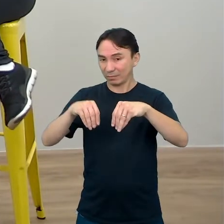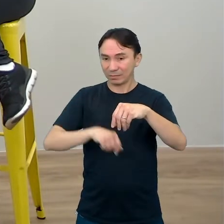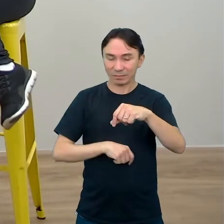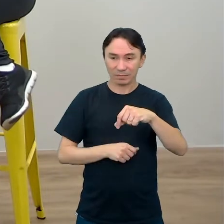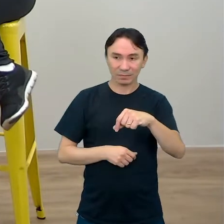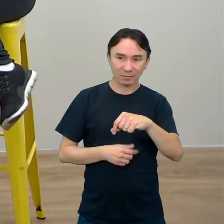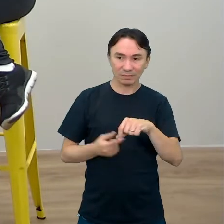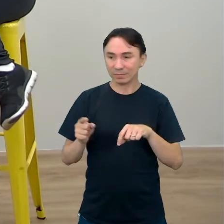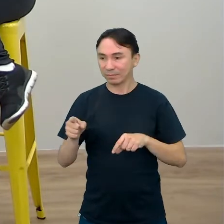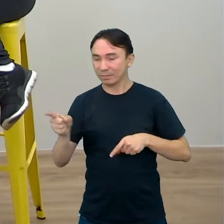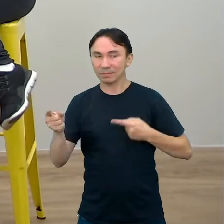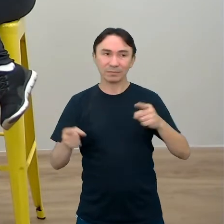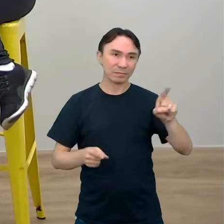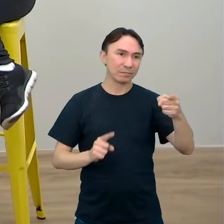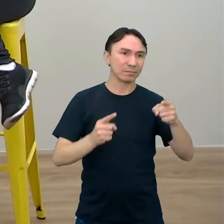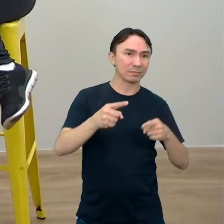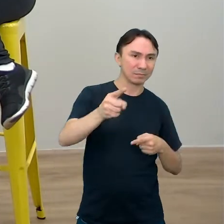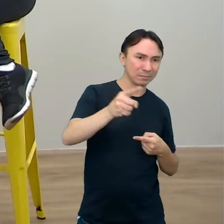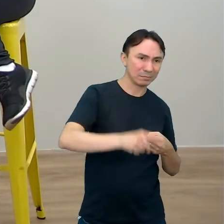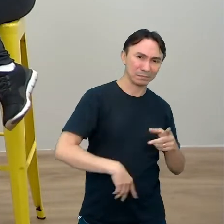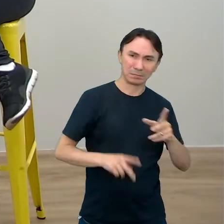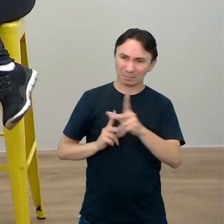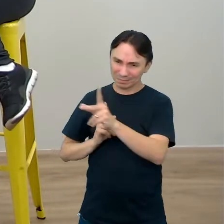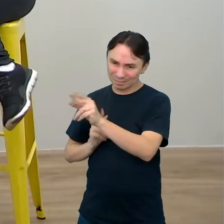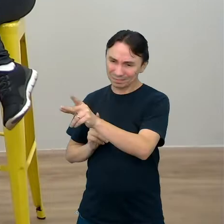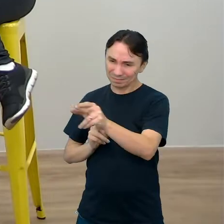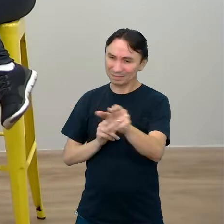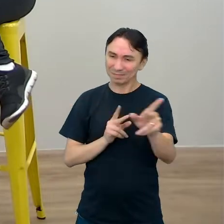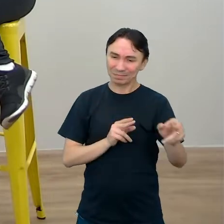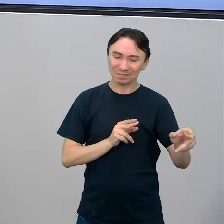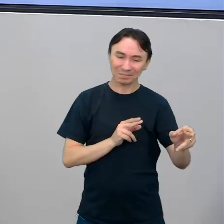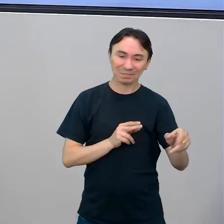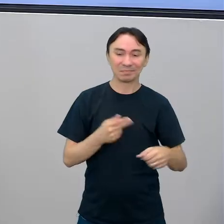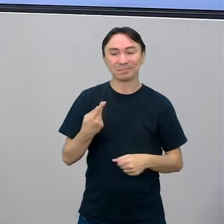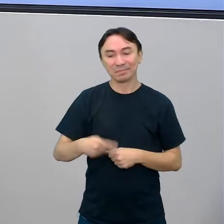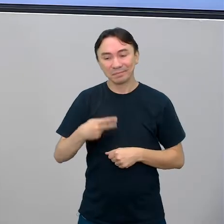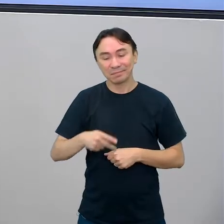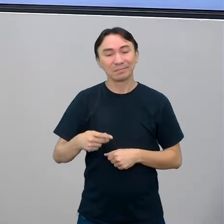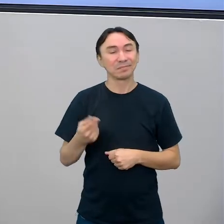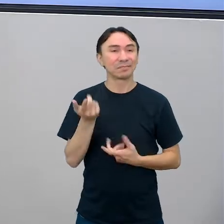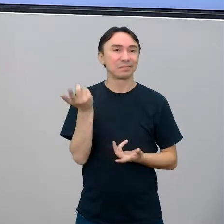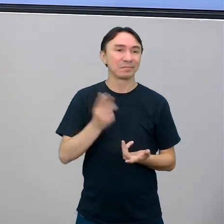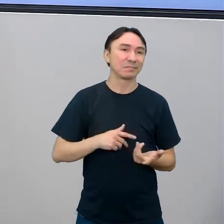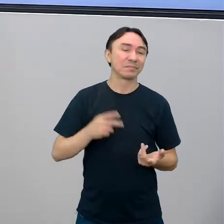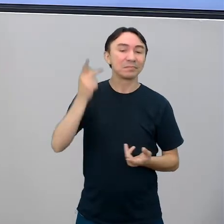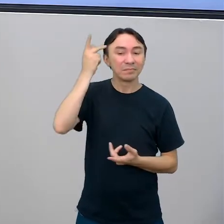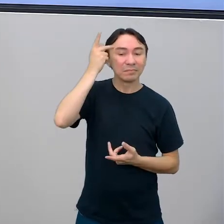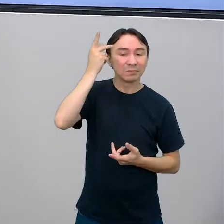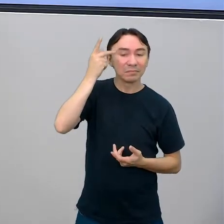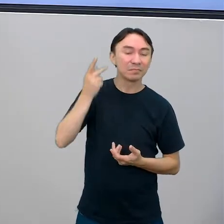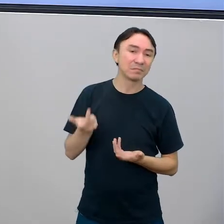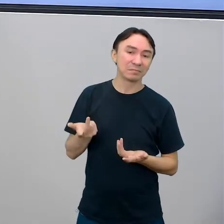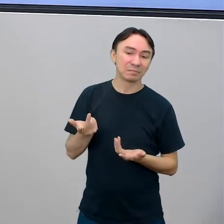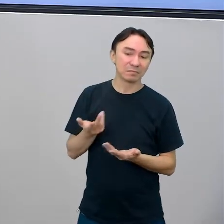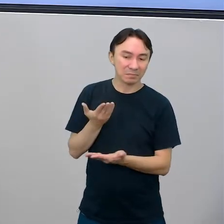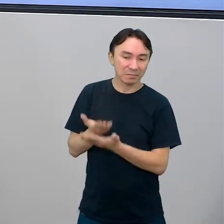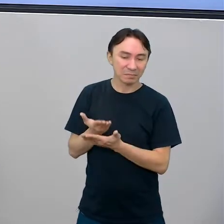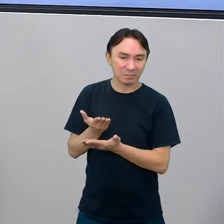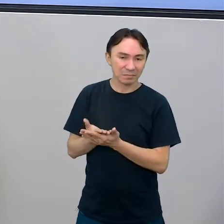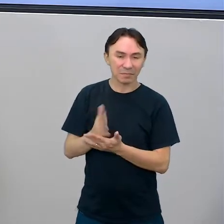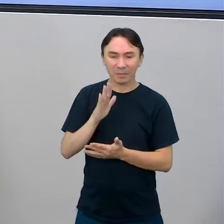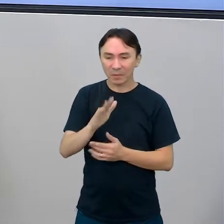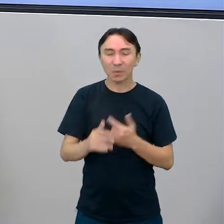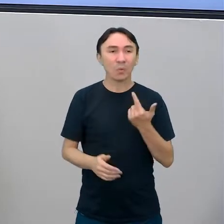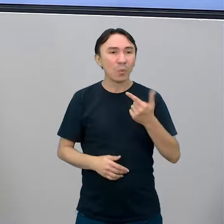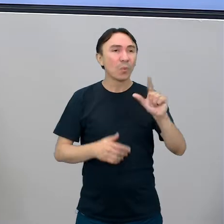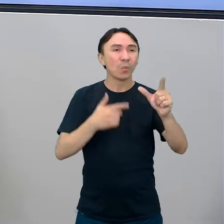né? A gente está aqui em São Paulo estudando, mas será que em outros estados ou até em regiões diferentes de São Paulo os solos